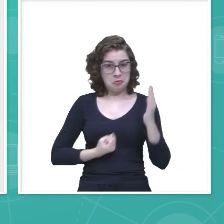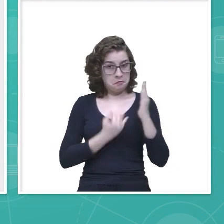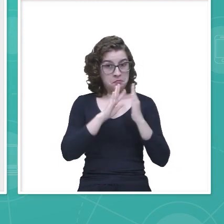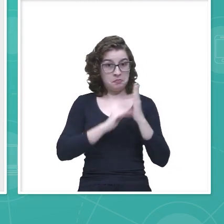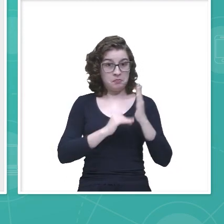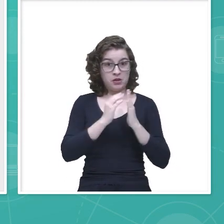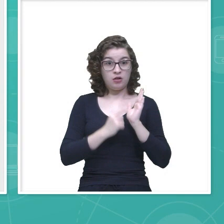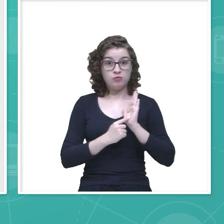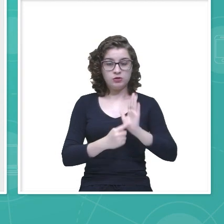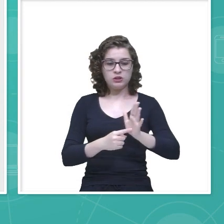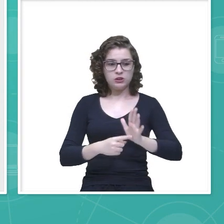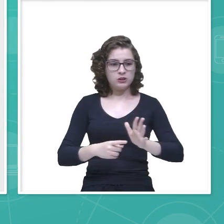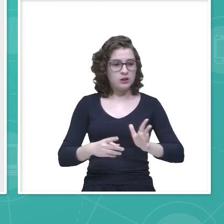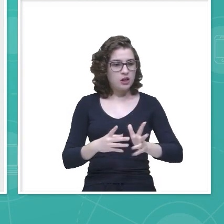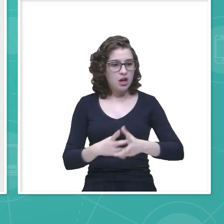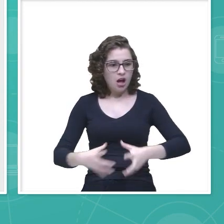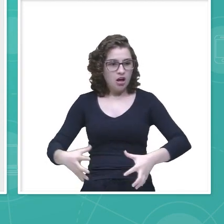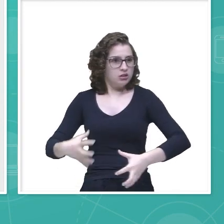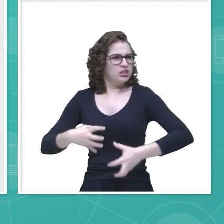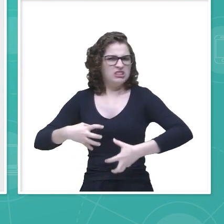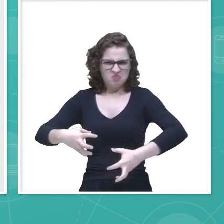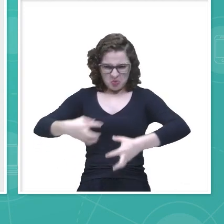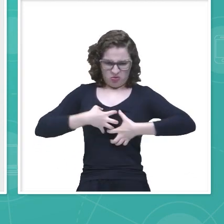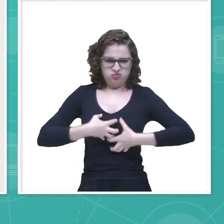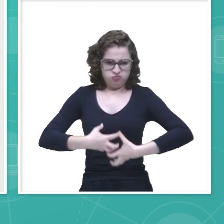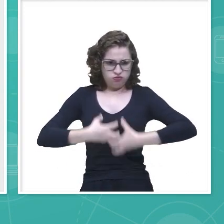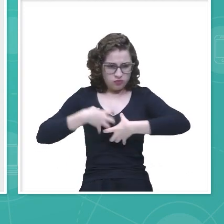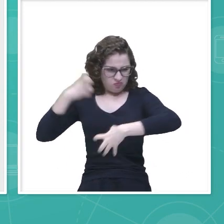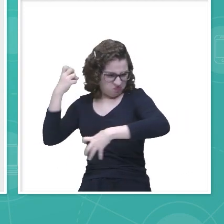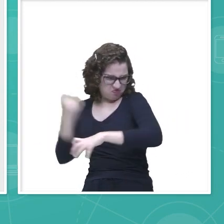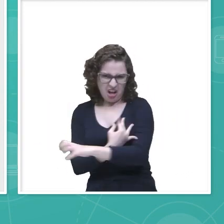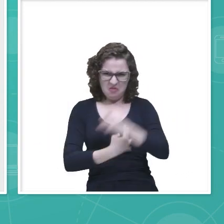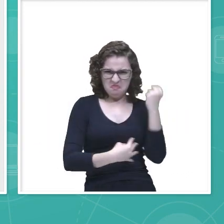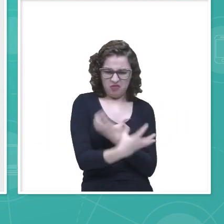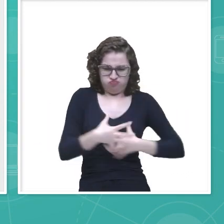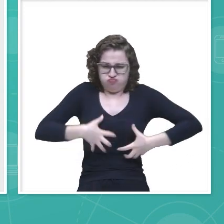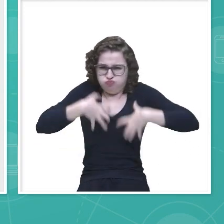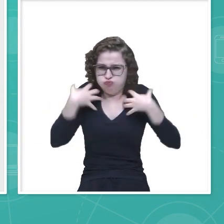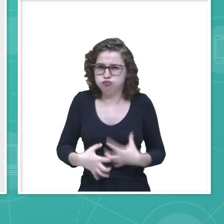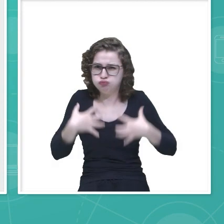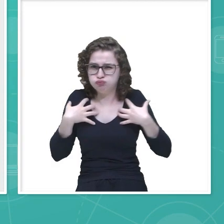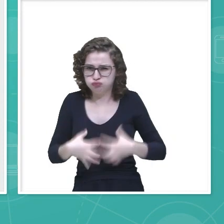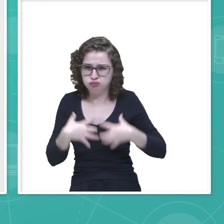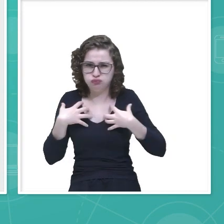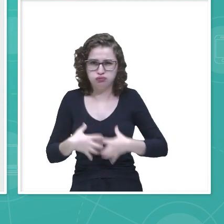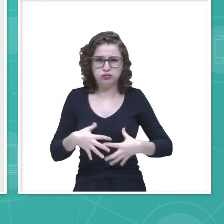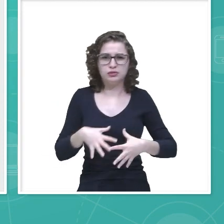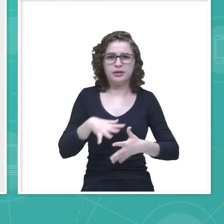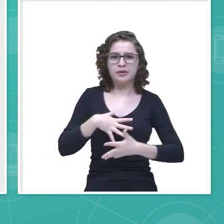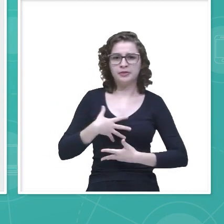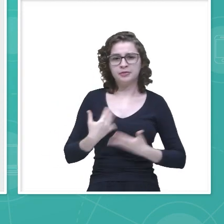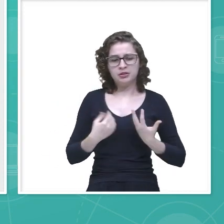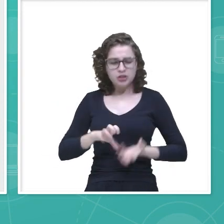dos extremos emocionais, olha aí que eu falei para vocês, da inquietação, da espiritualidade. Podemos